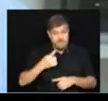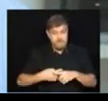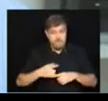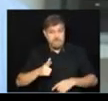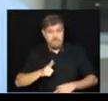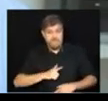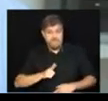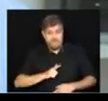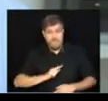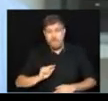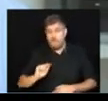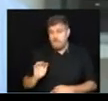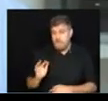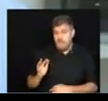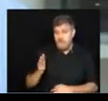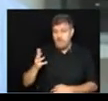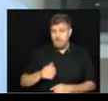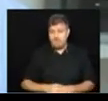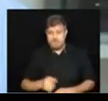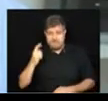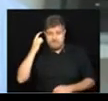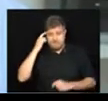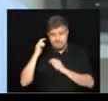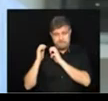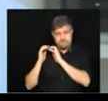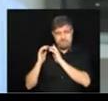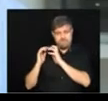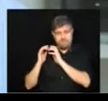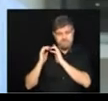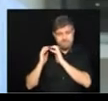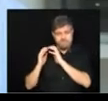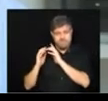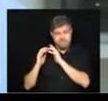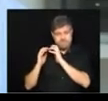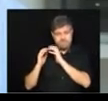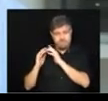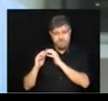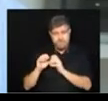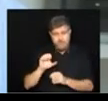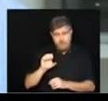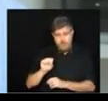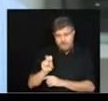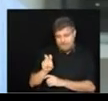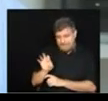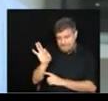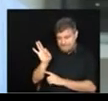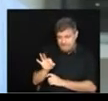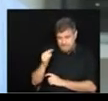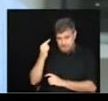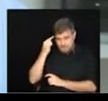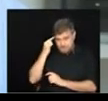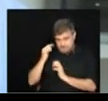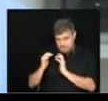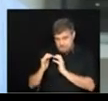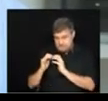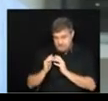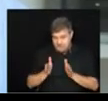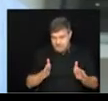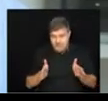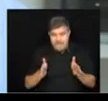maior crescimento do sistema nervoso, do cérebro. 85% do cérebro, ele cresce